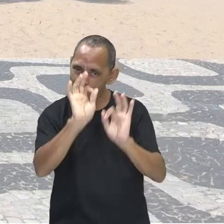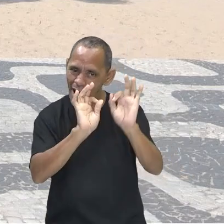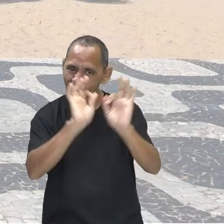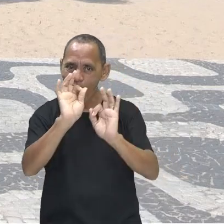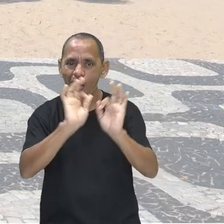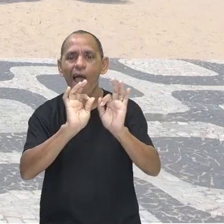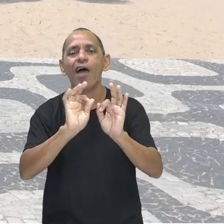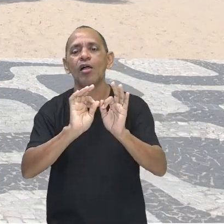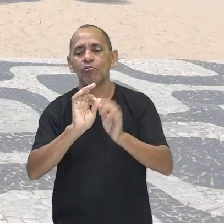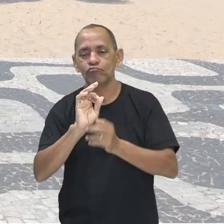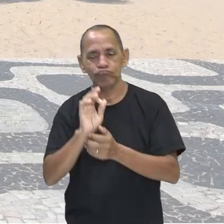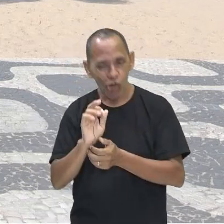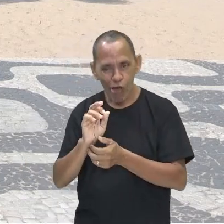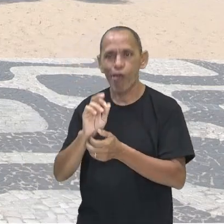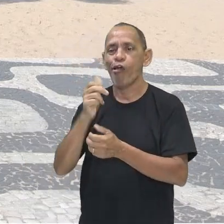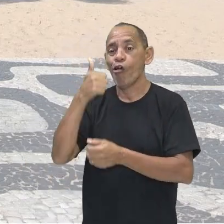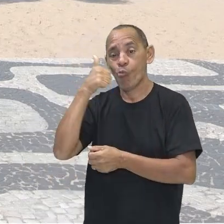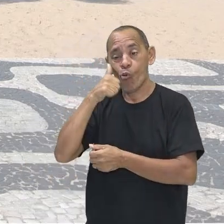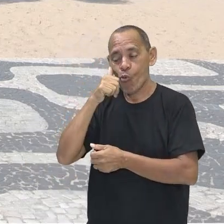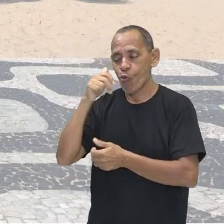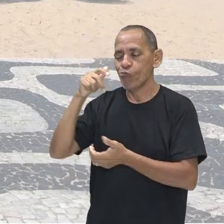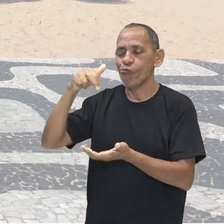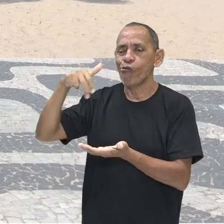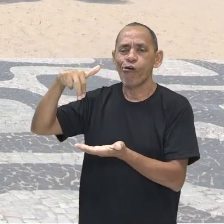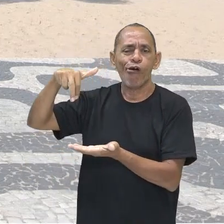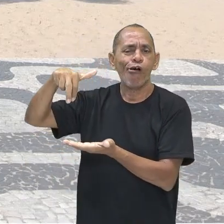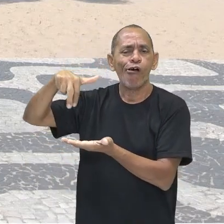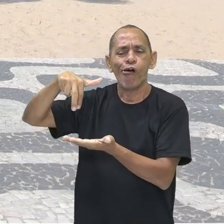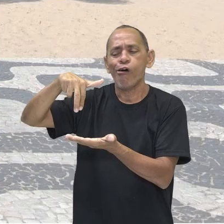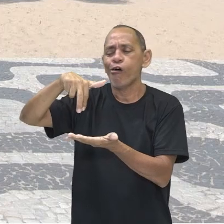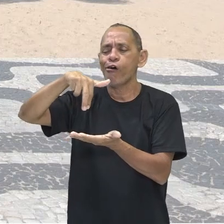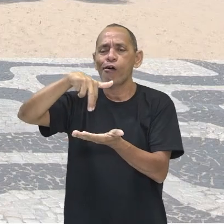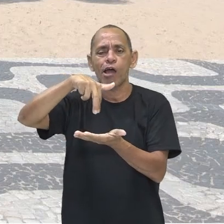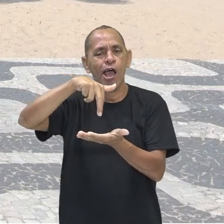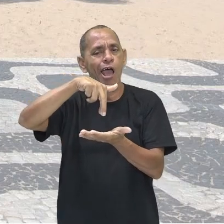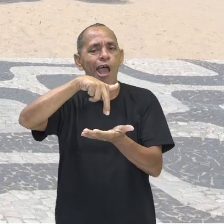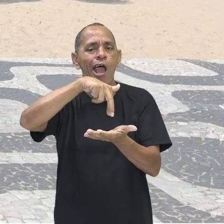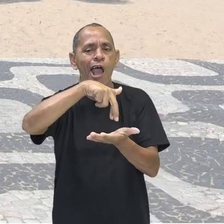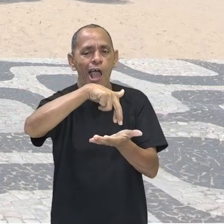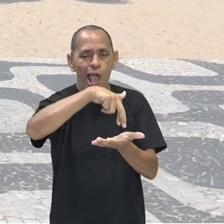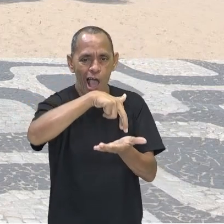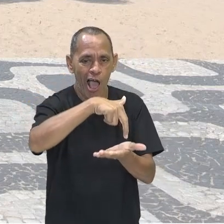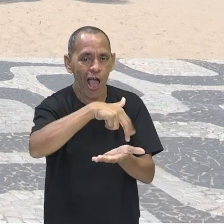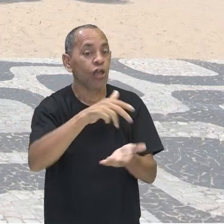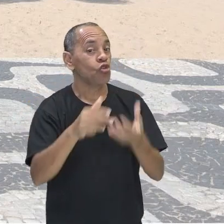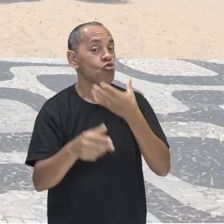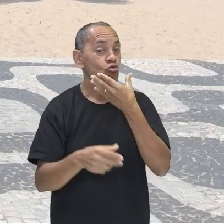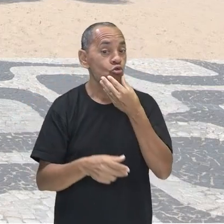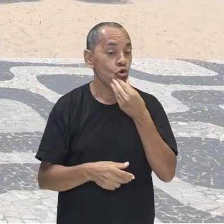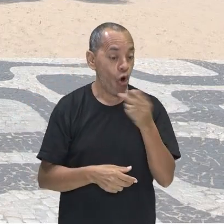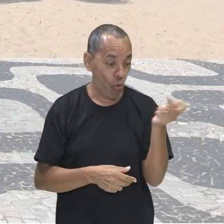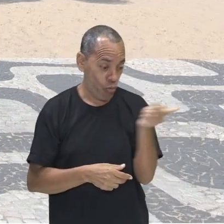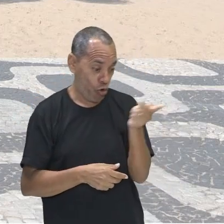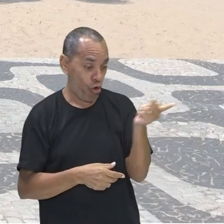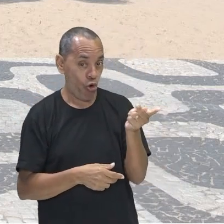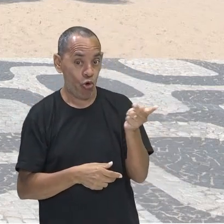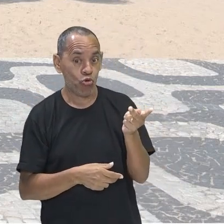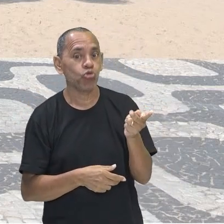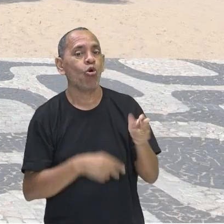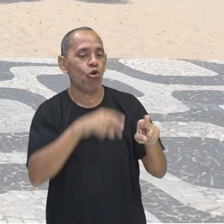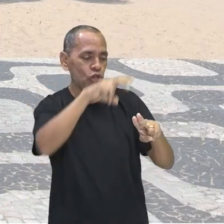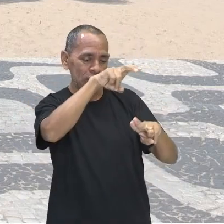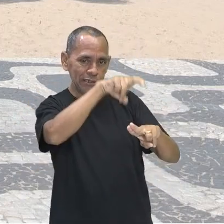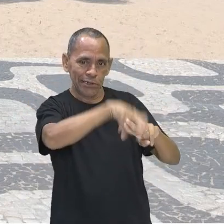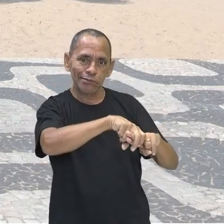Ela vai passando aqui e eles sentados, só que eles não estavam sentados na praia, que foi apenas para trazer esse momento